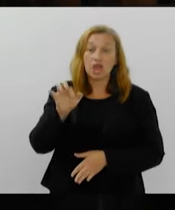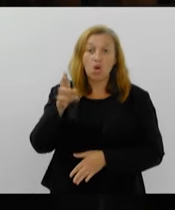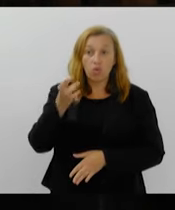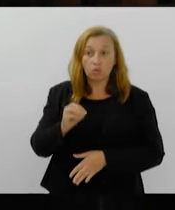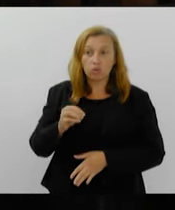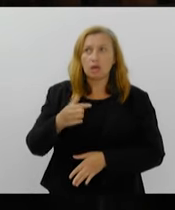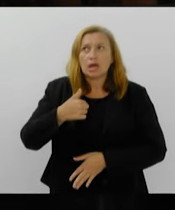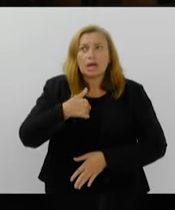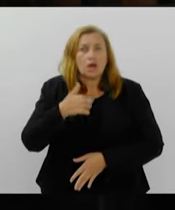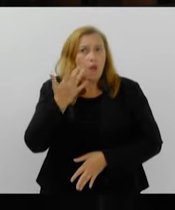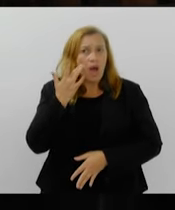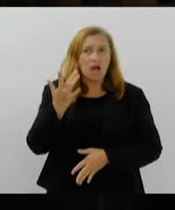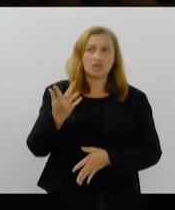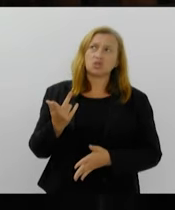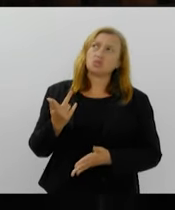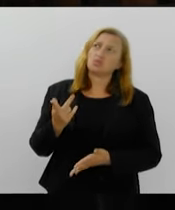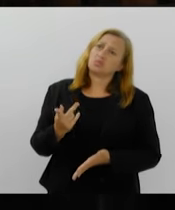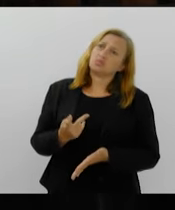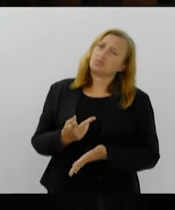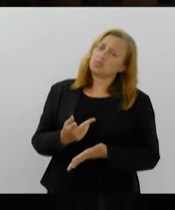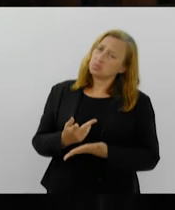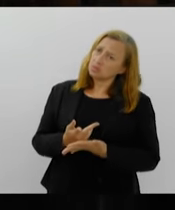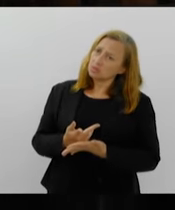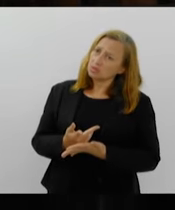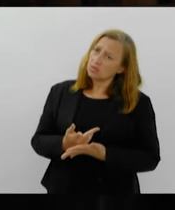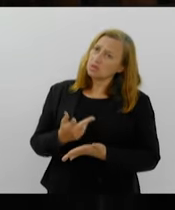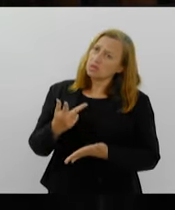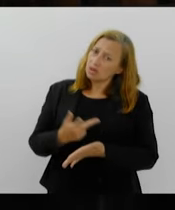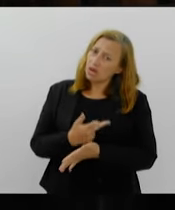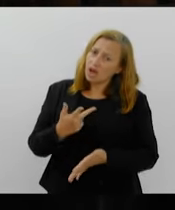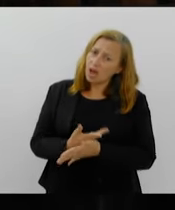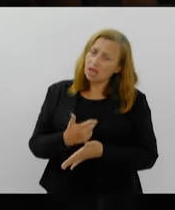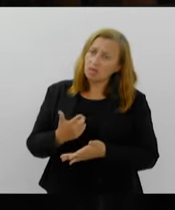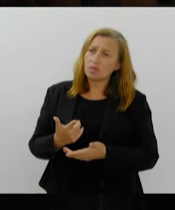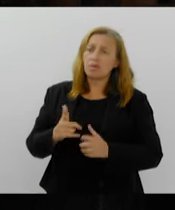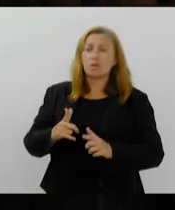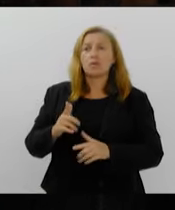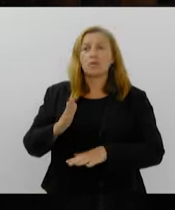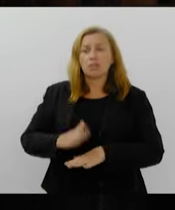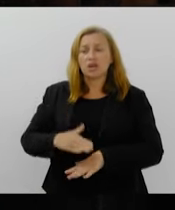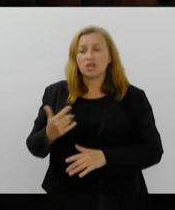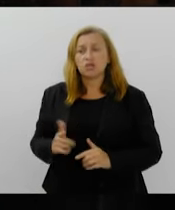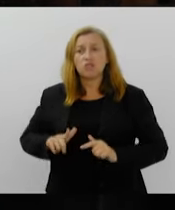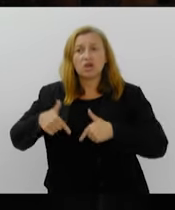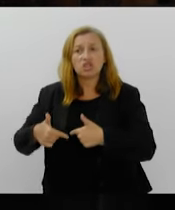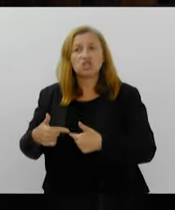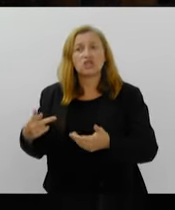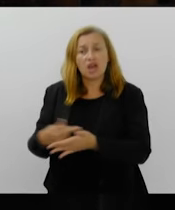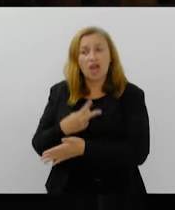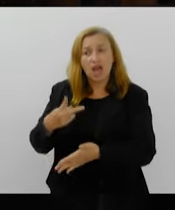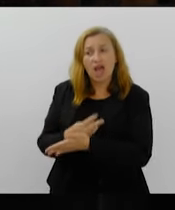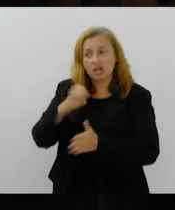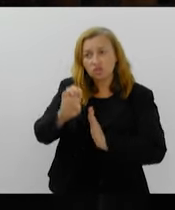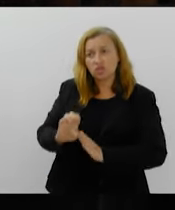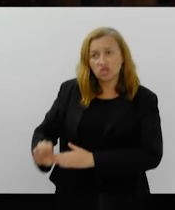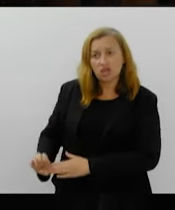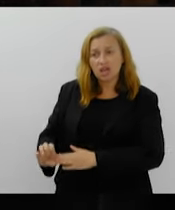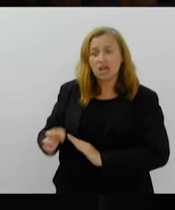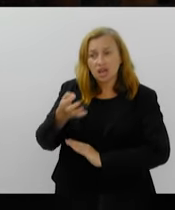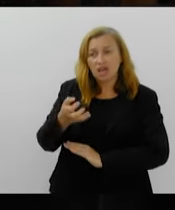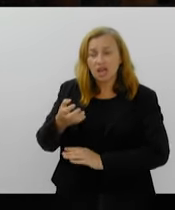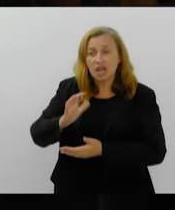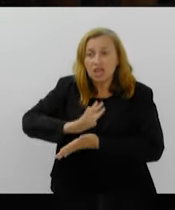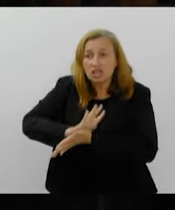eu considero uma verdadeira excrescência mais uma atitude canália por parte da esquerda de tentar